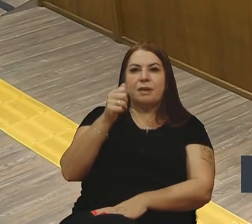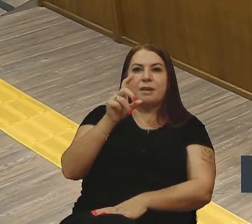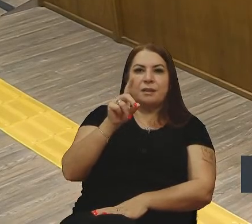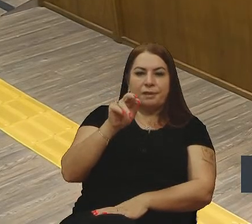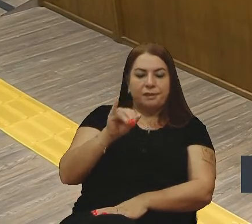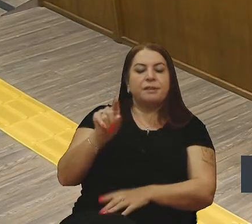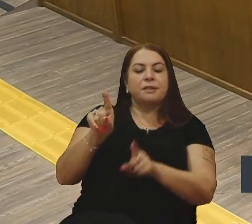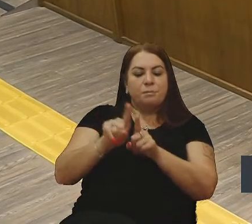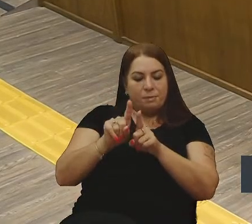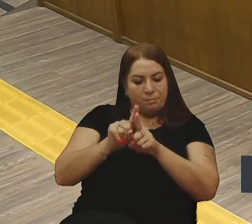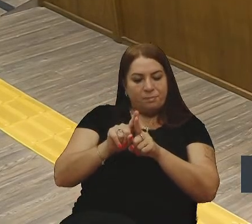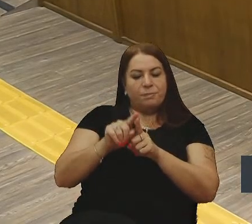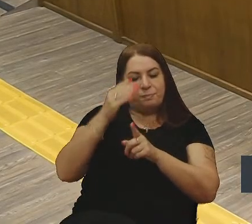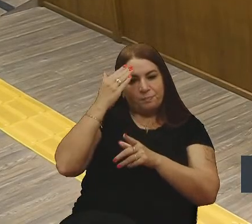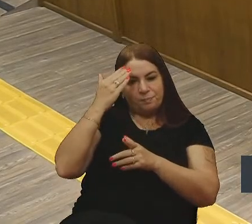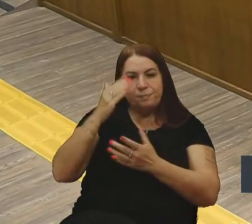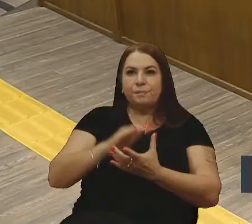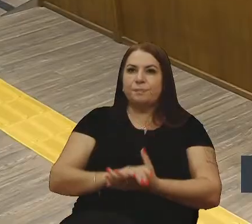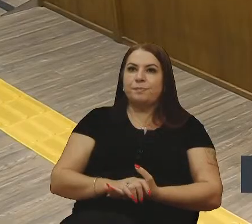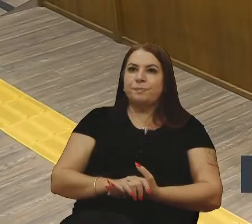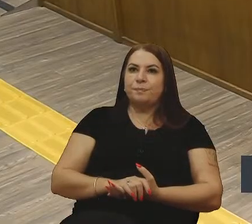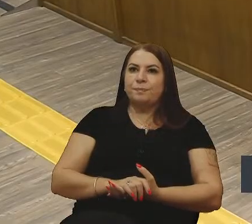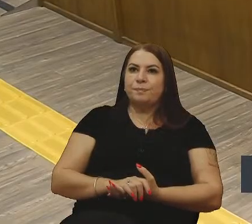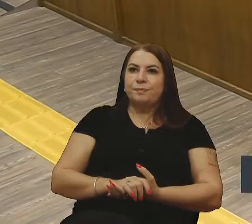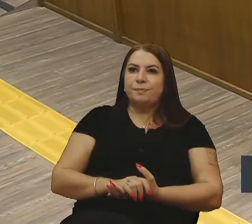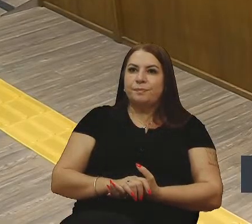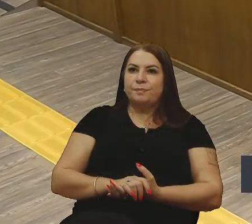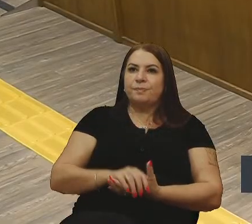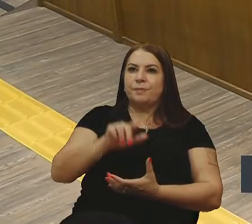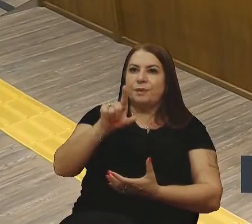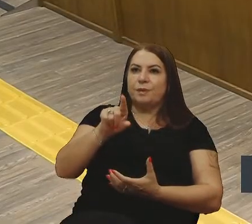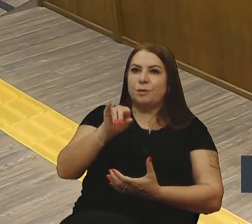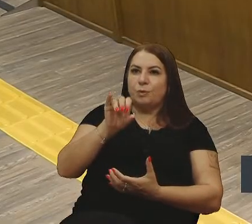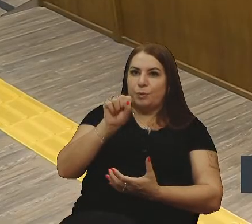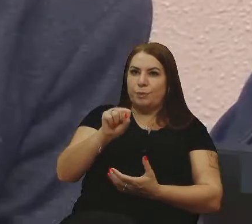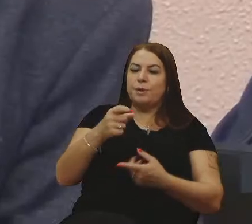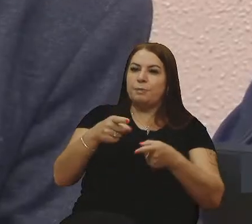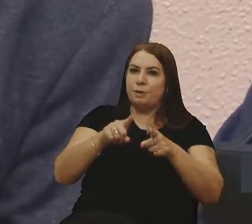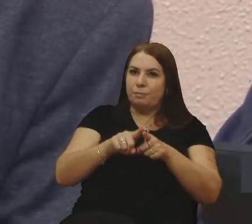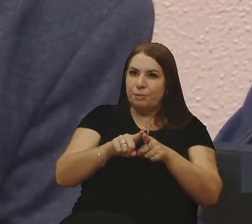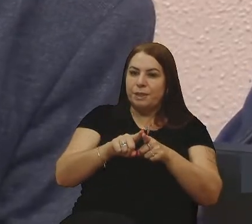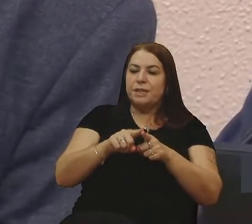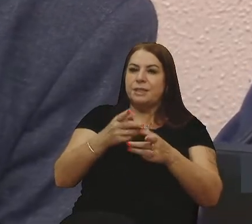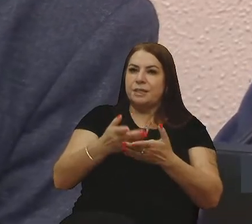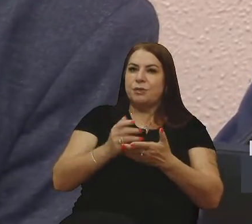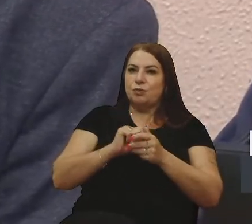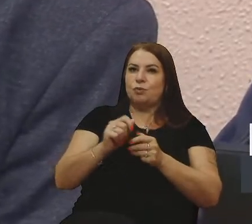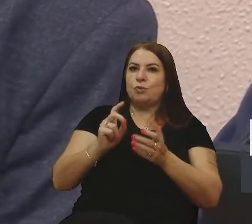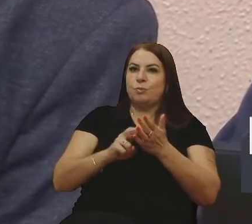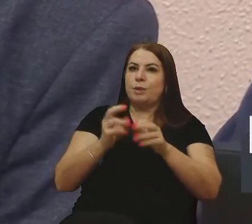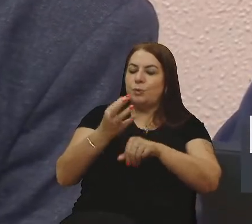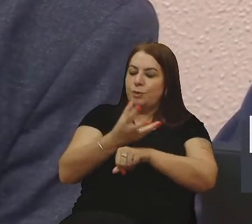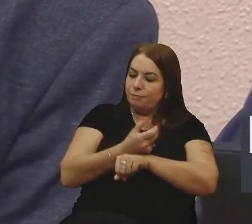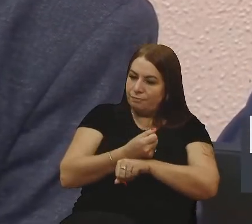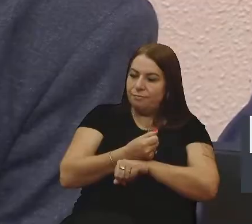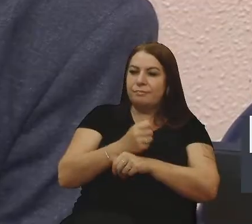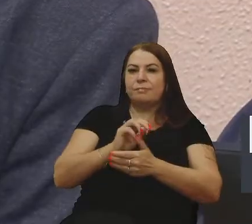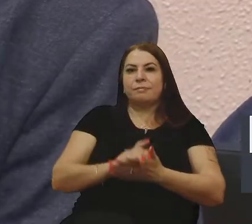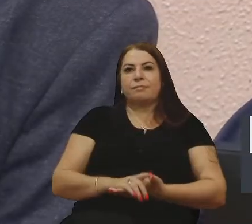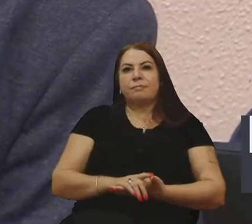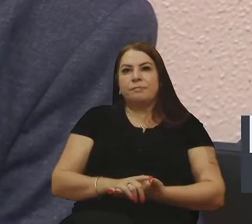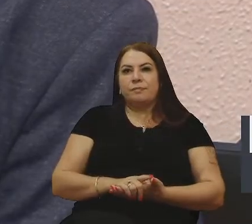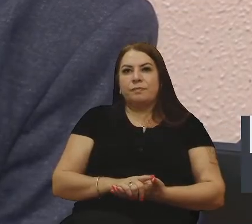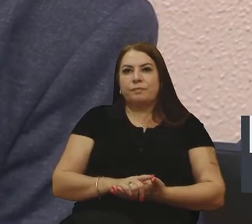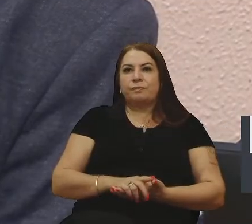Obrigado, Adriana. O Luiz, que é parceiro de primeira ordem do Sicredi.